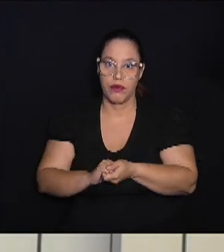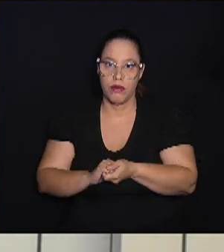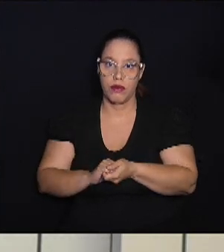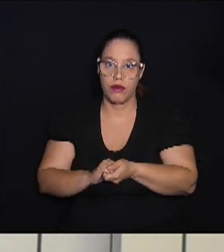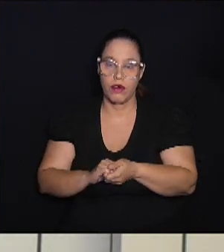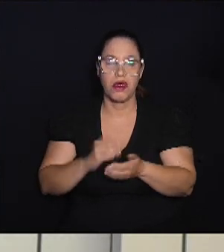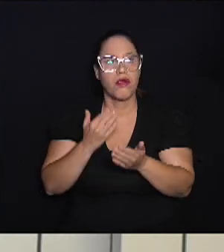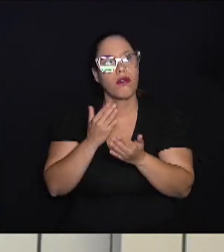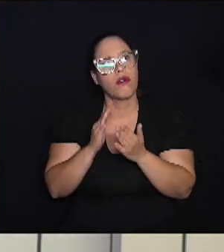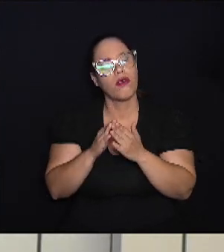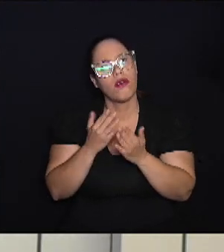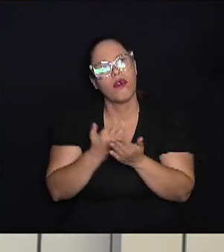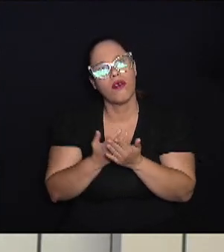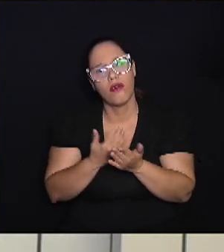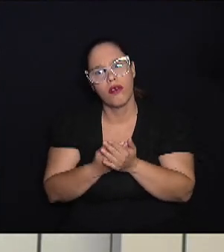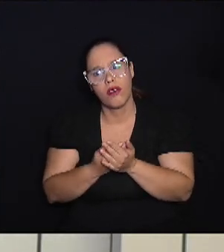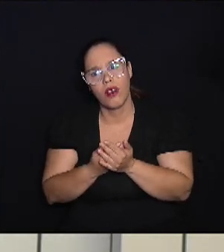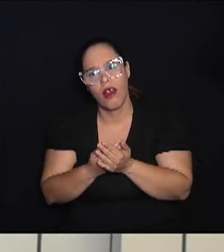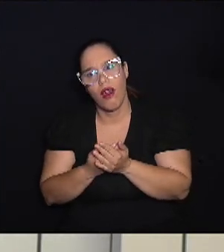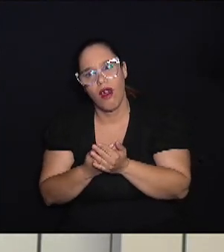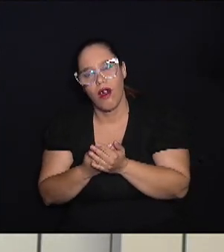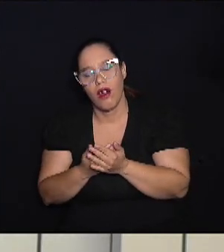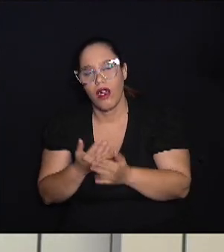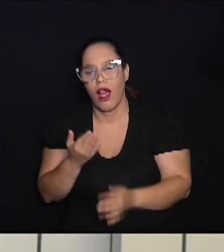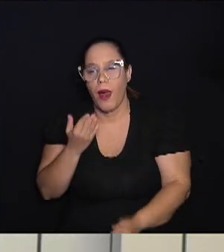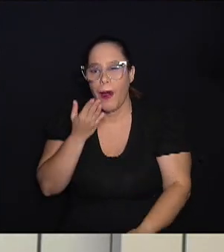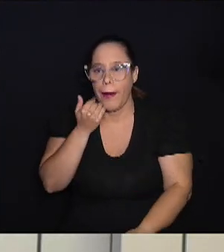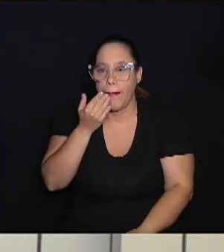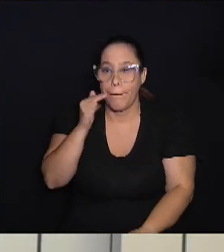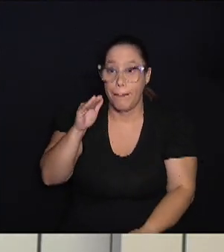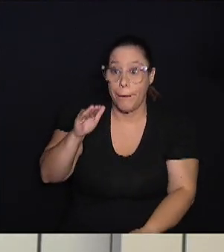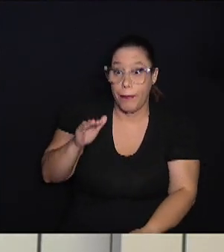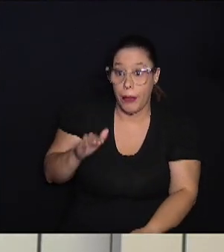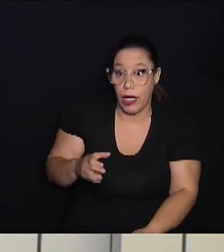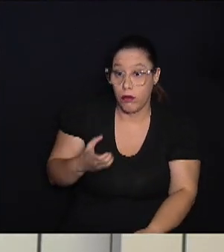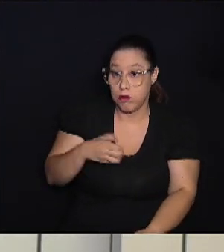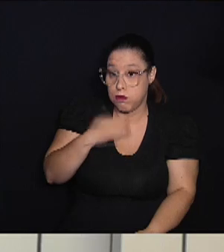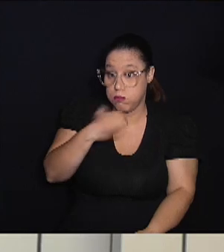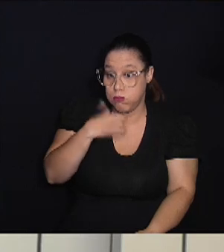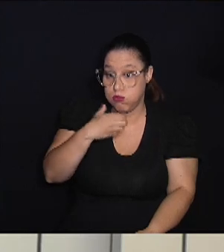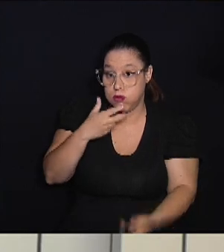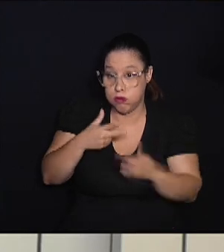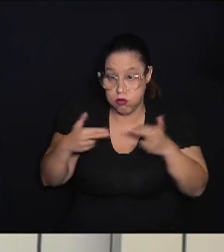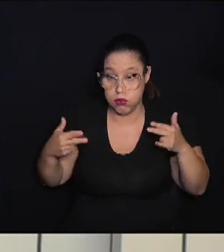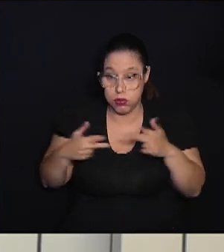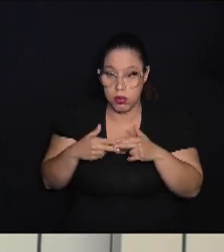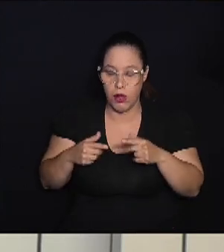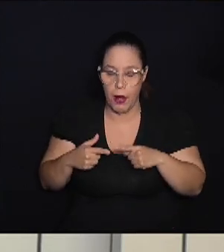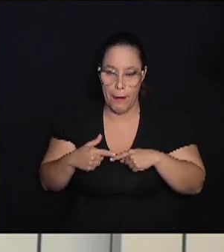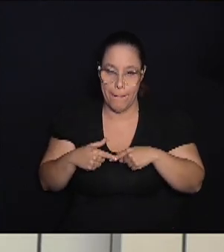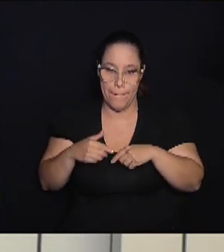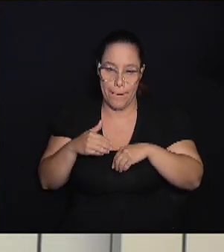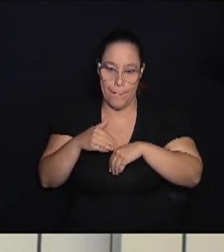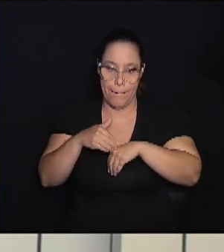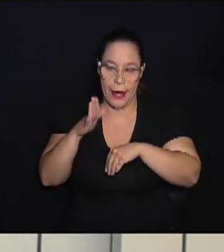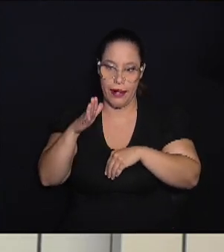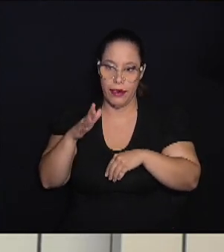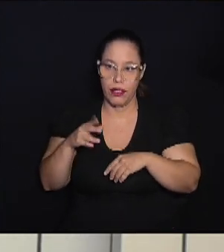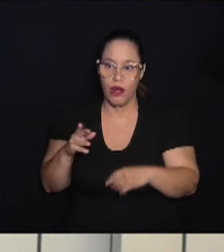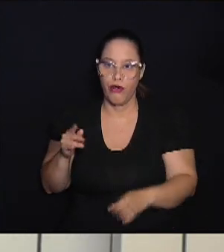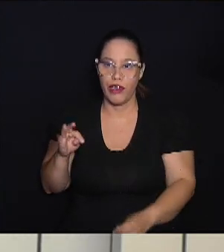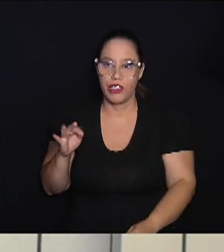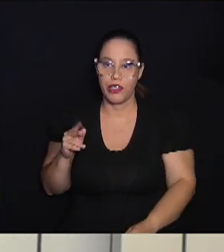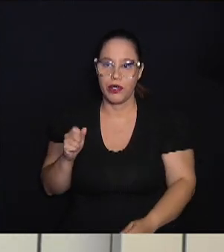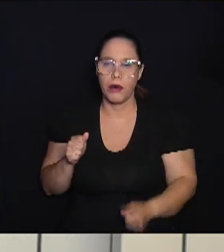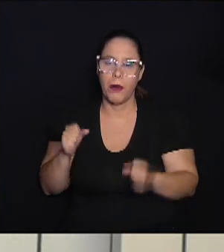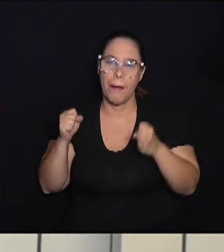Estudos alertam que a baixa ingestão de frutas e o maior consumo de fast food podem comprometer a fertilidade